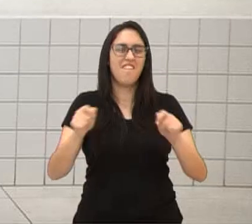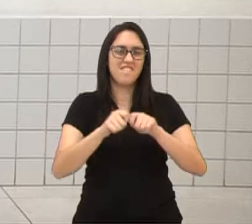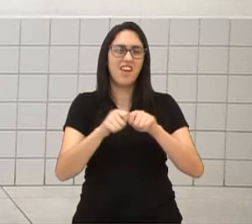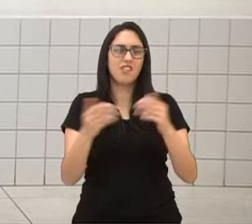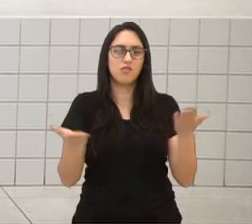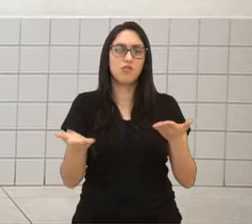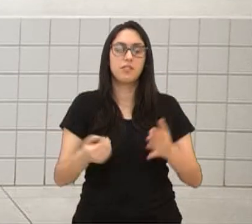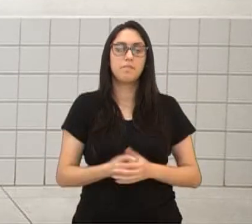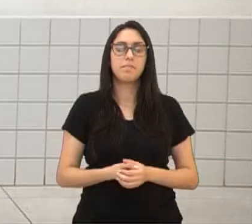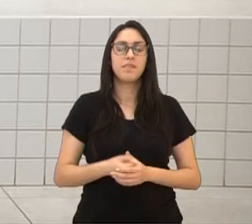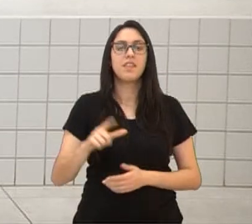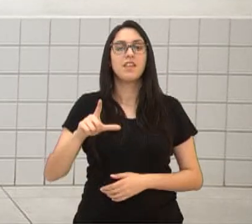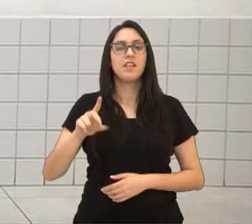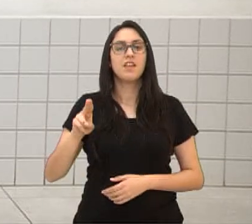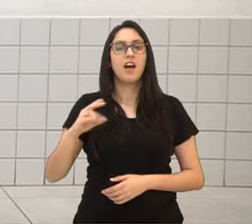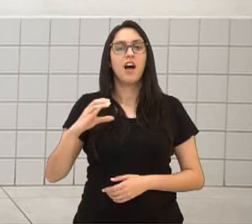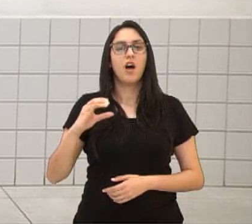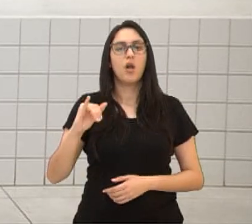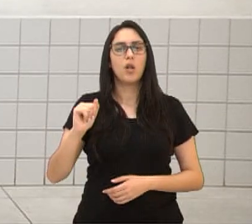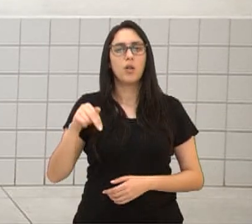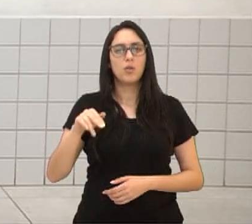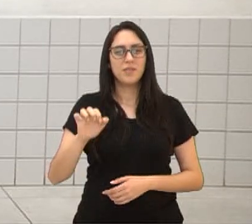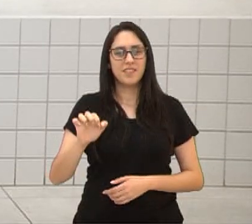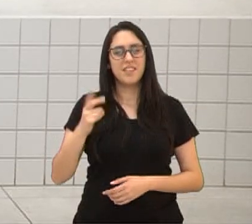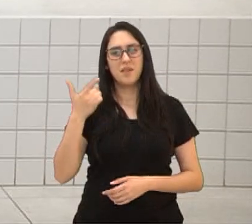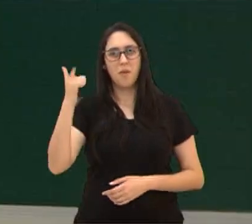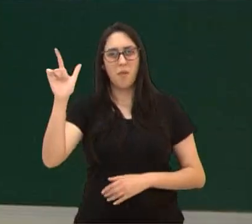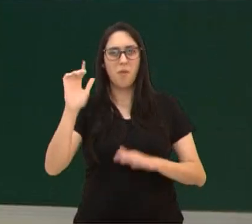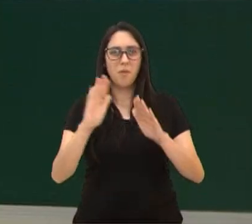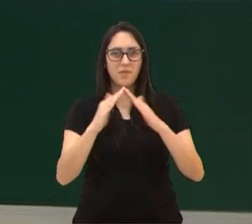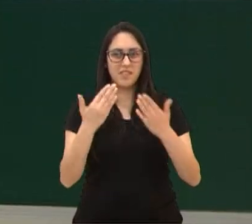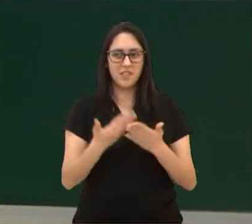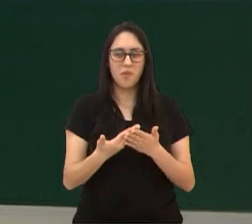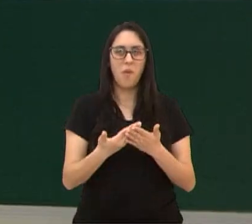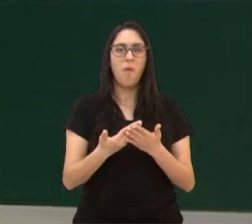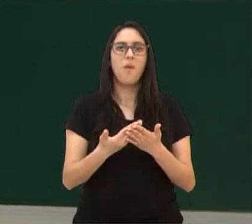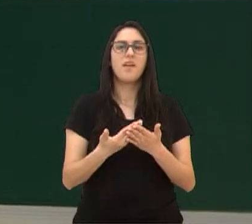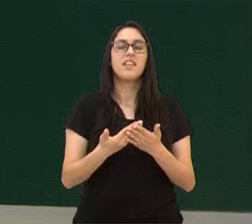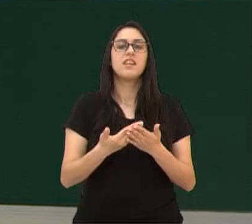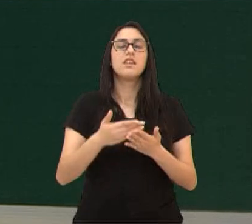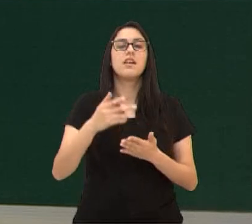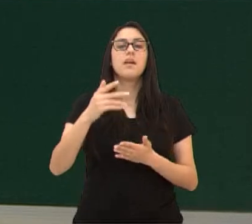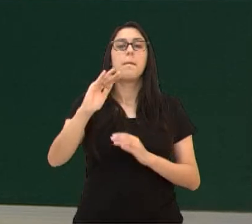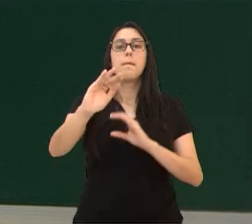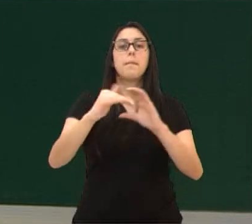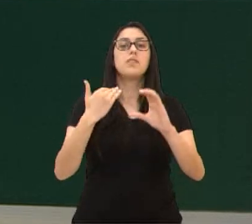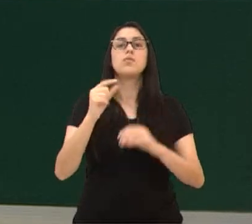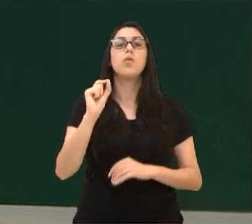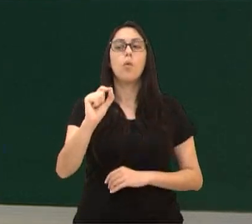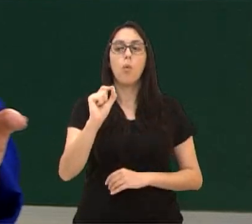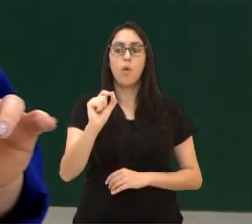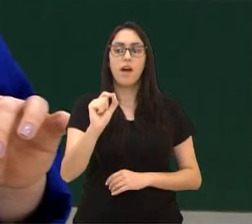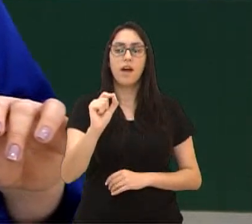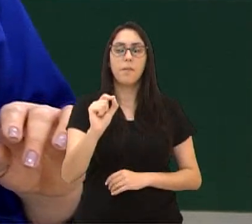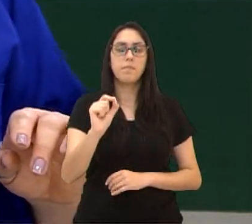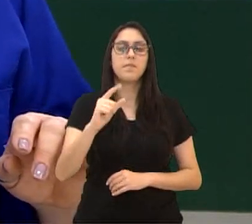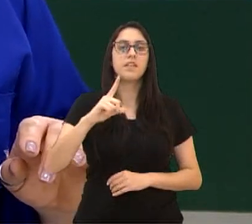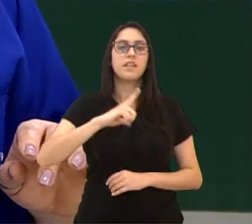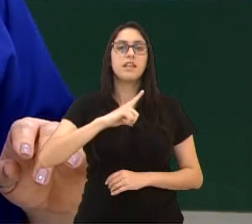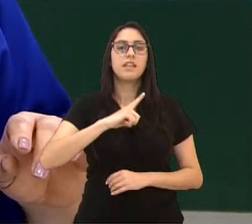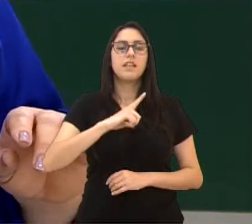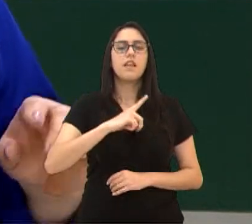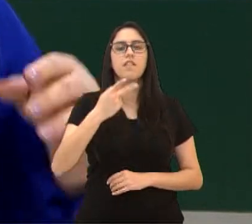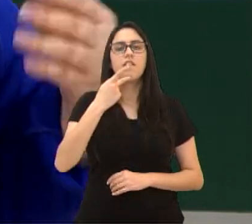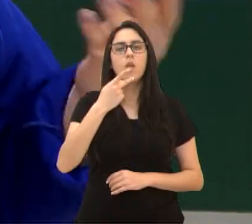olha só, a Luciane Schmitz, do Colégio Estadual de Nova Esperança, ela diz assim, ó, é viável usar Coca-Cola para